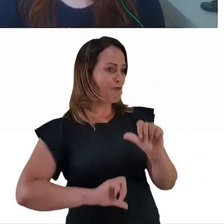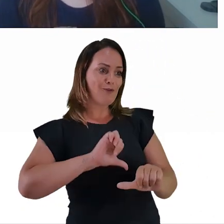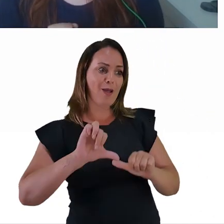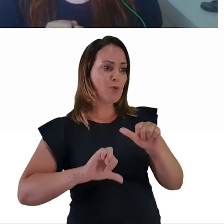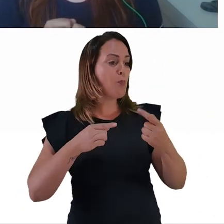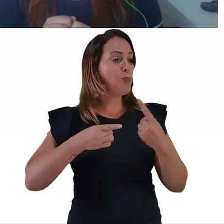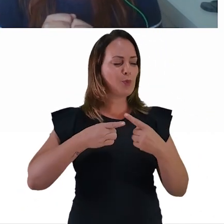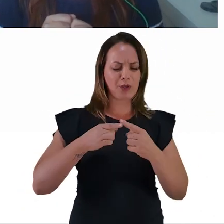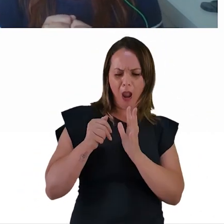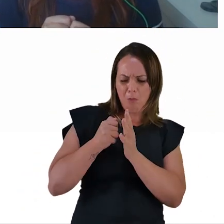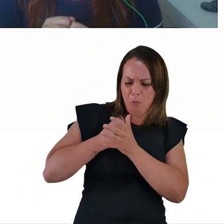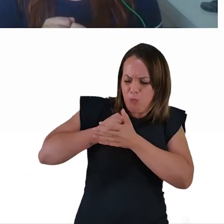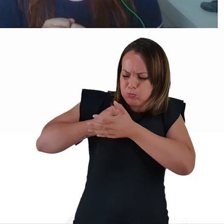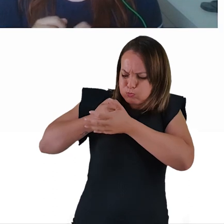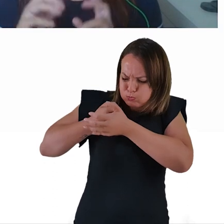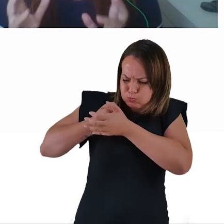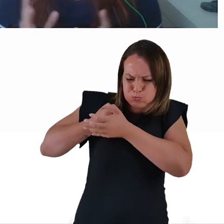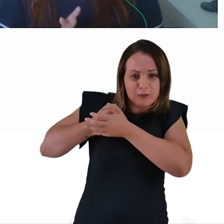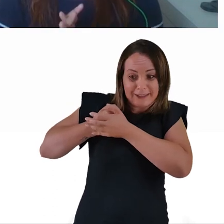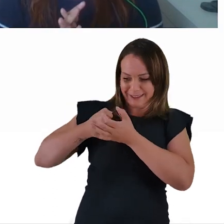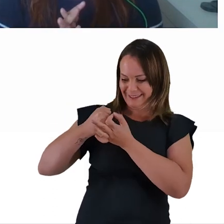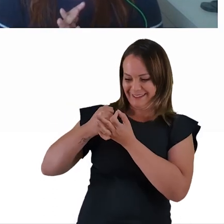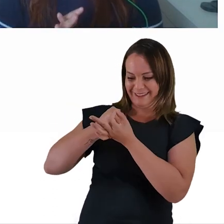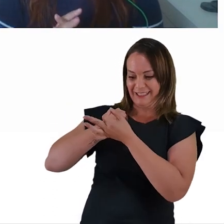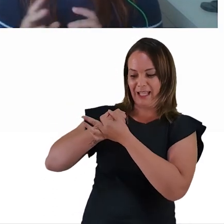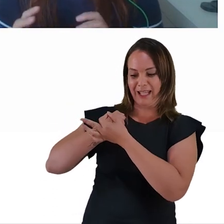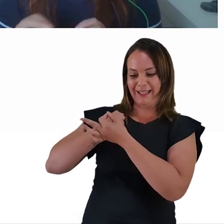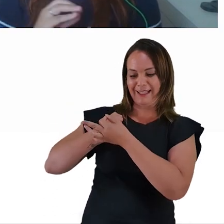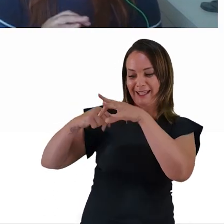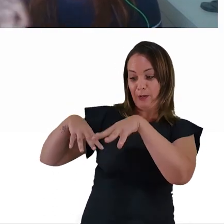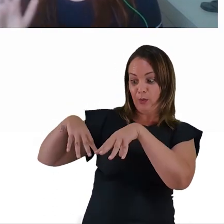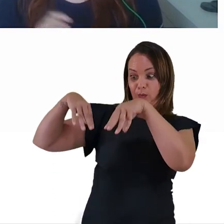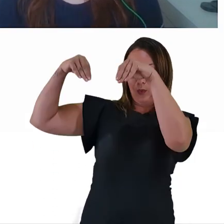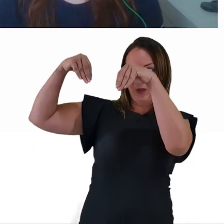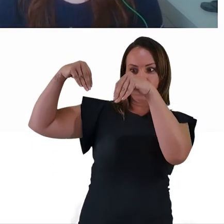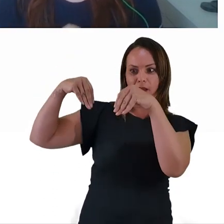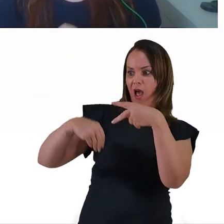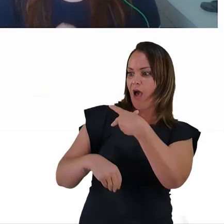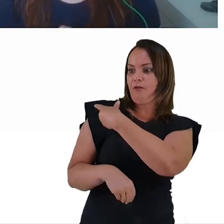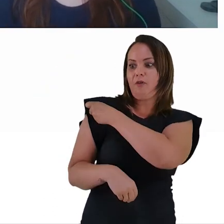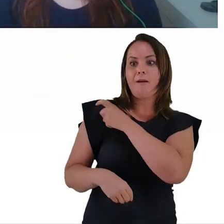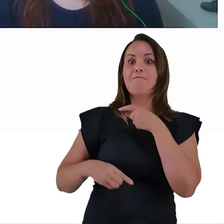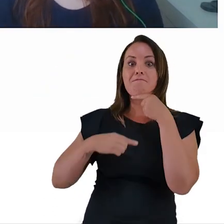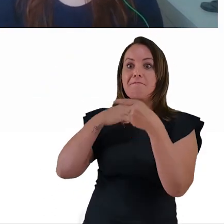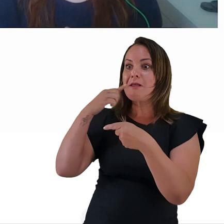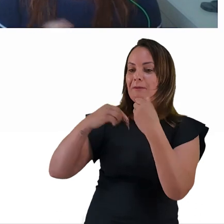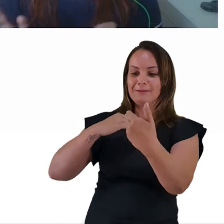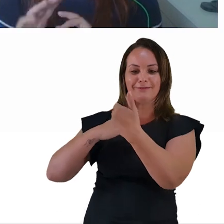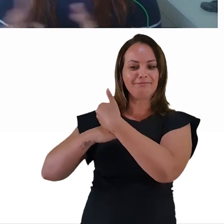bem protegido na minha célula, que é esse meu castelo, e a vacina nem chega perto, ela não tem